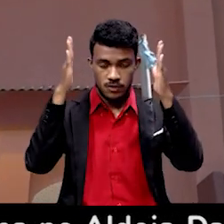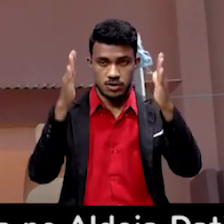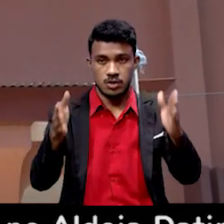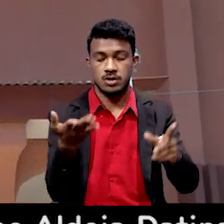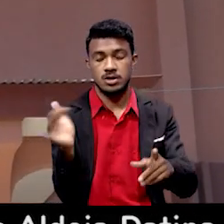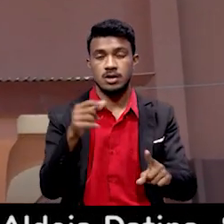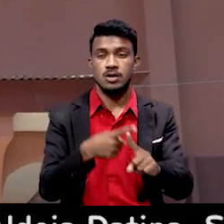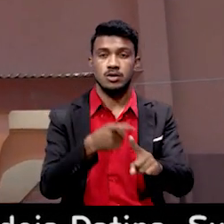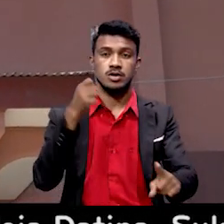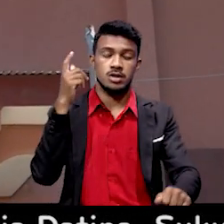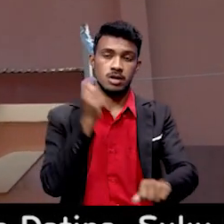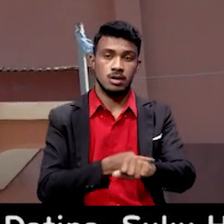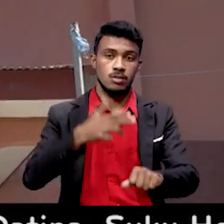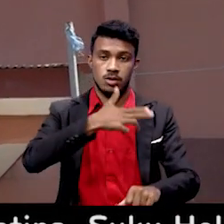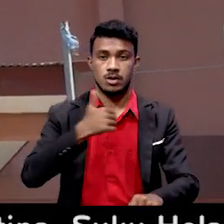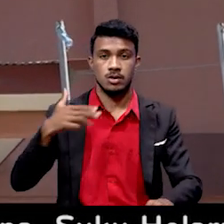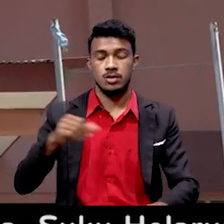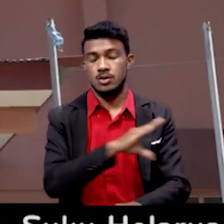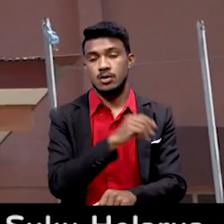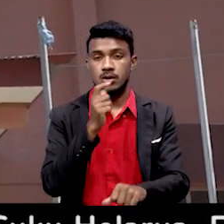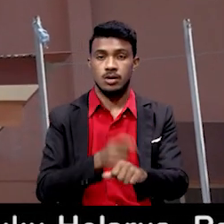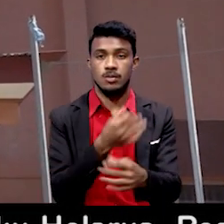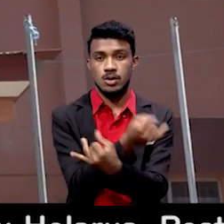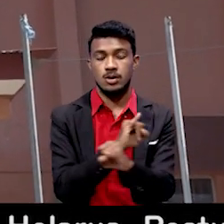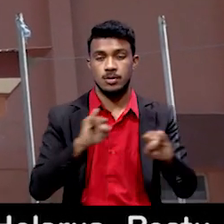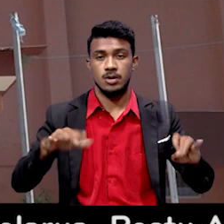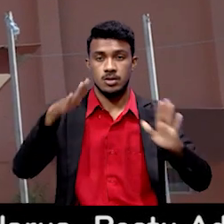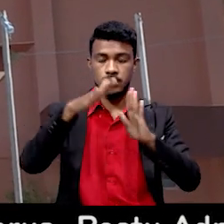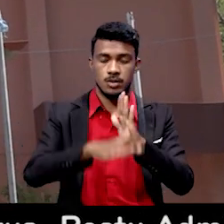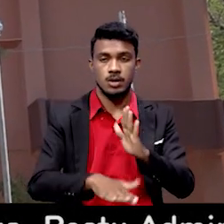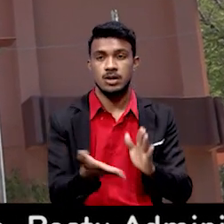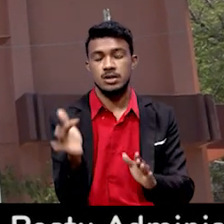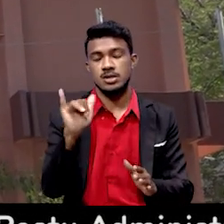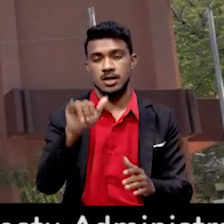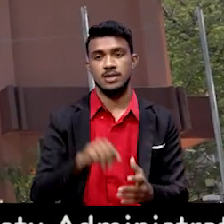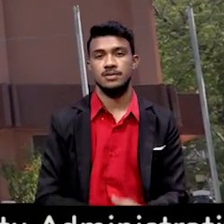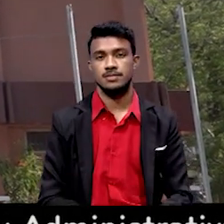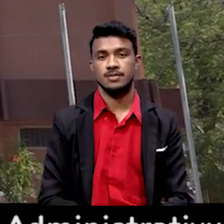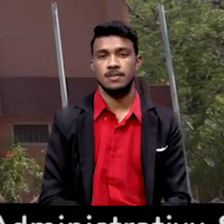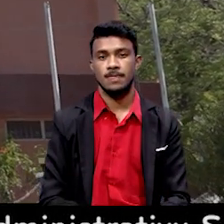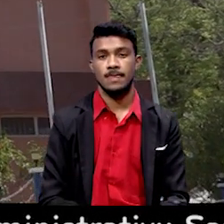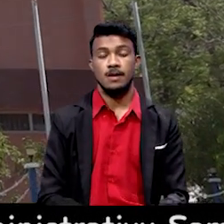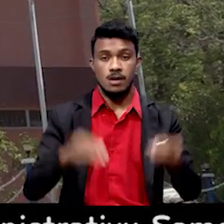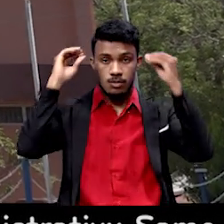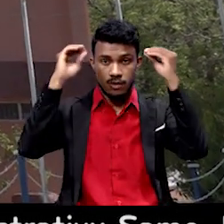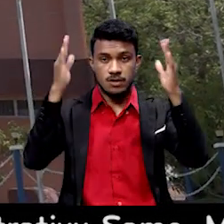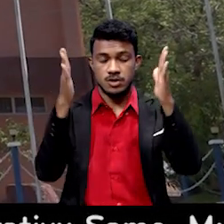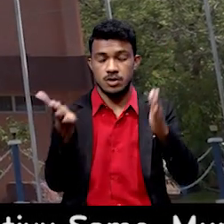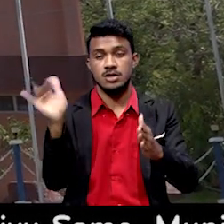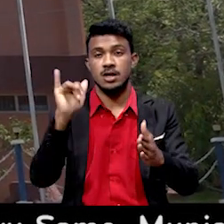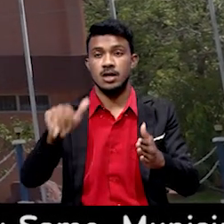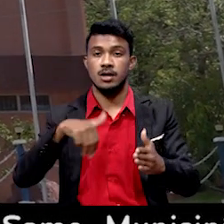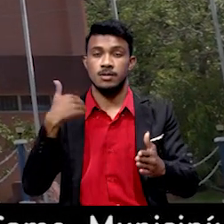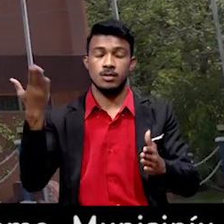Indonésia, no tempo independência nian, nebe limitado tebes ba Sira. Quase que professor Sira nebe maka